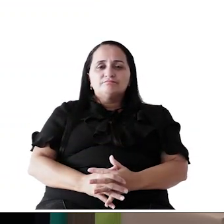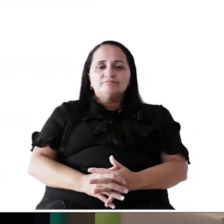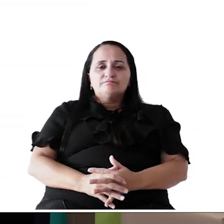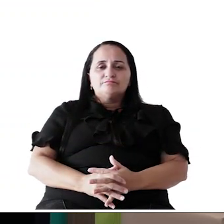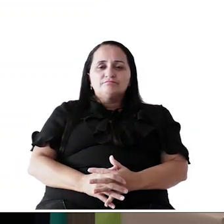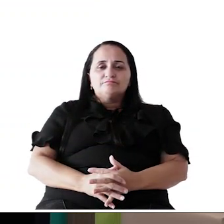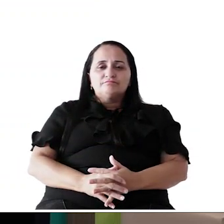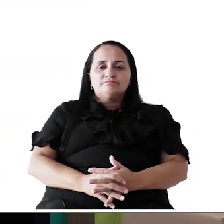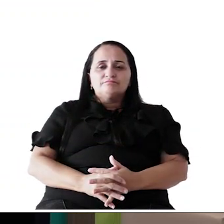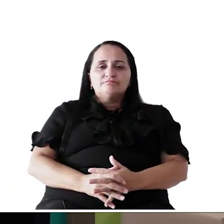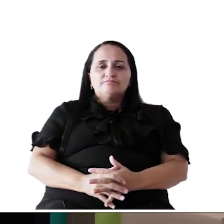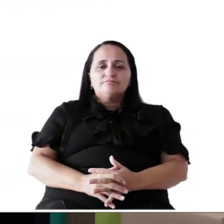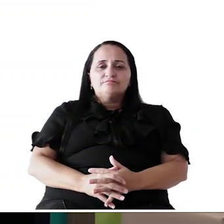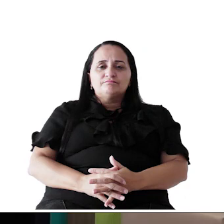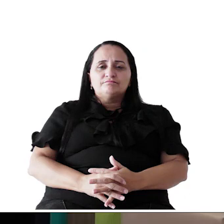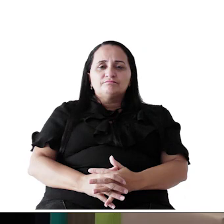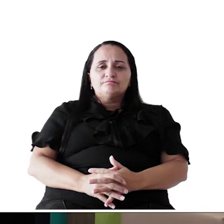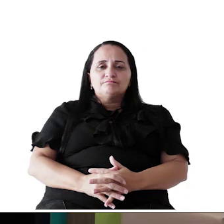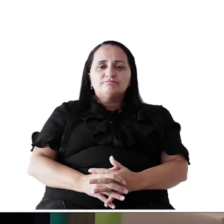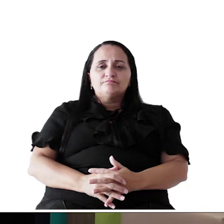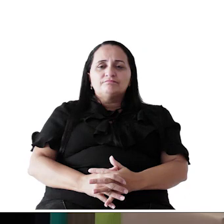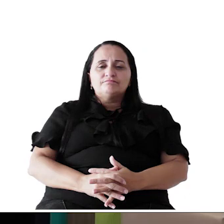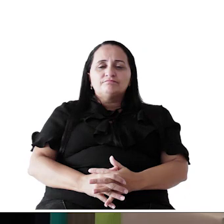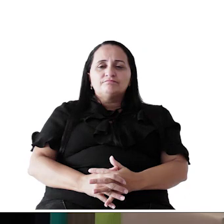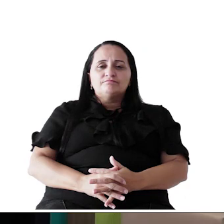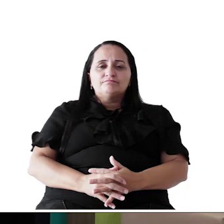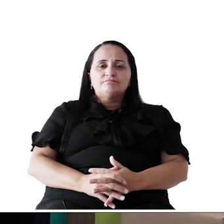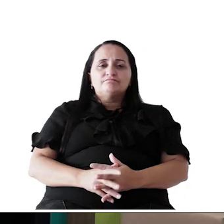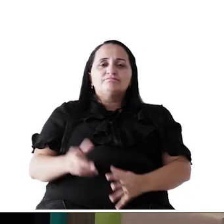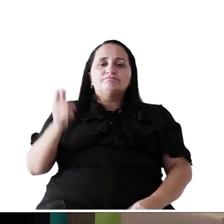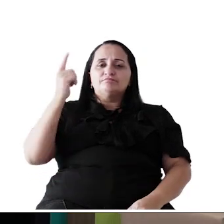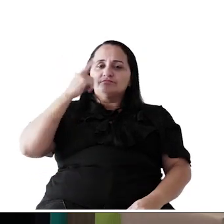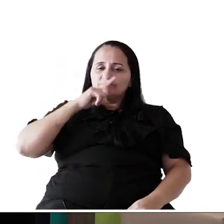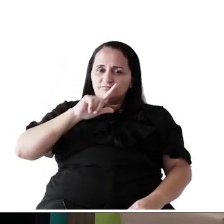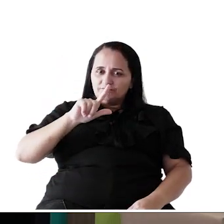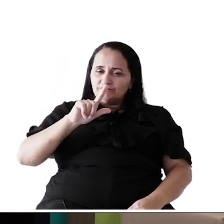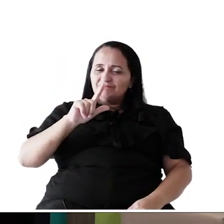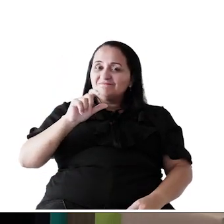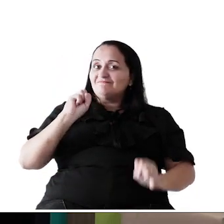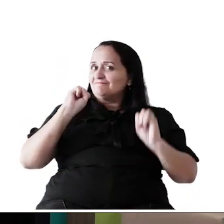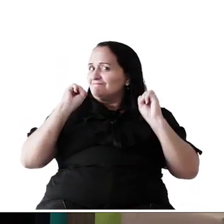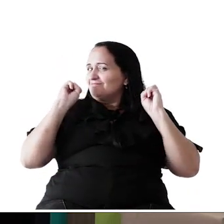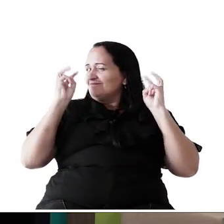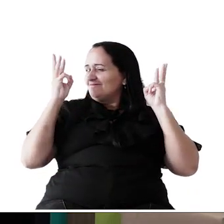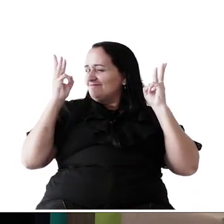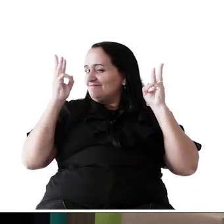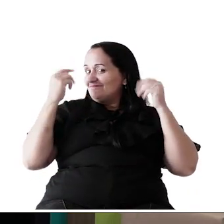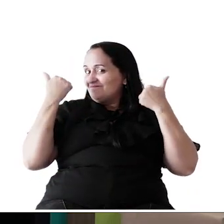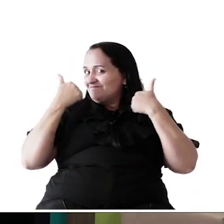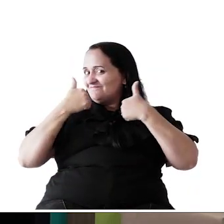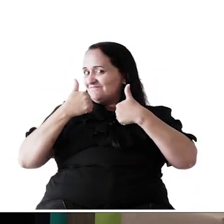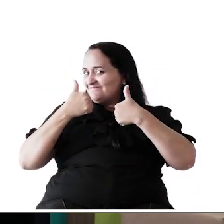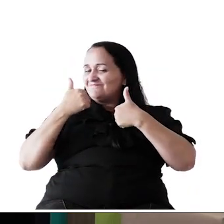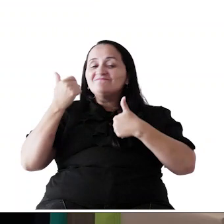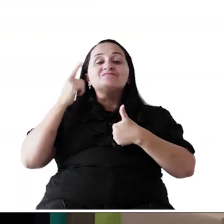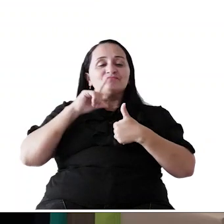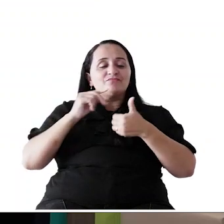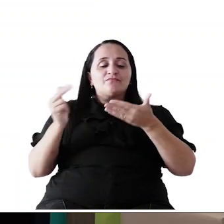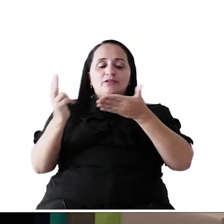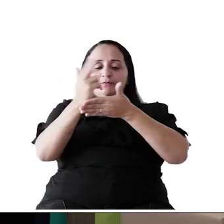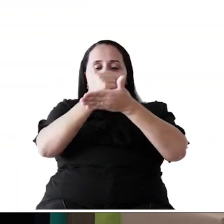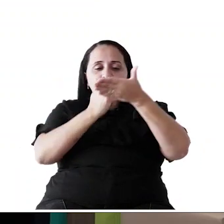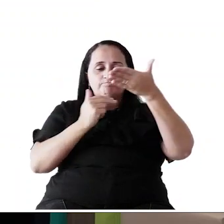figura, olha as diagonais. Opa, show de bola! Quantas partes estão pintadas